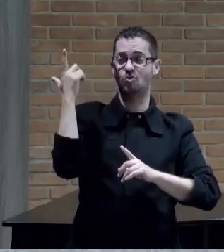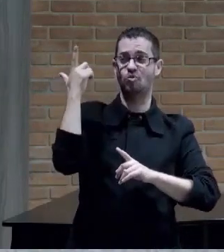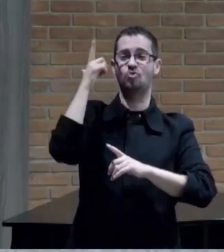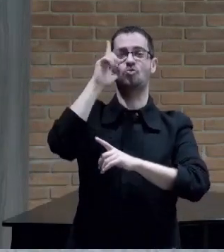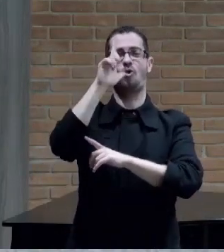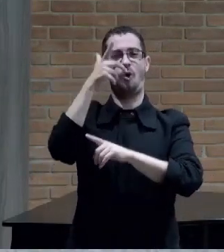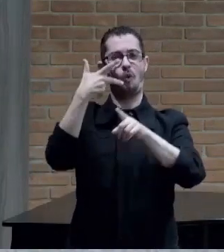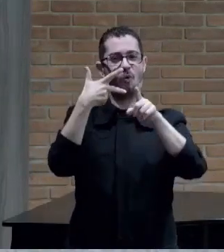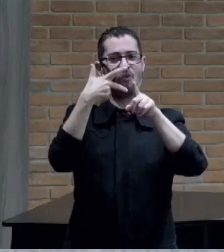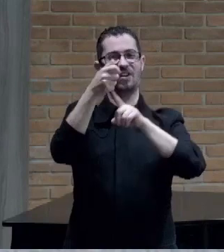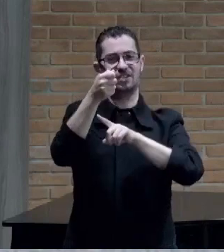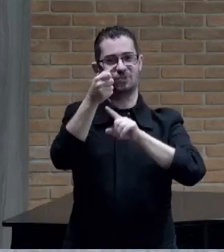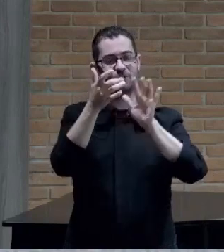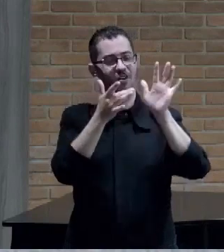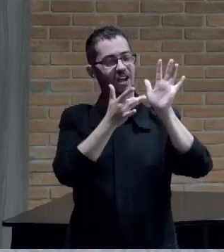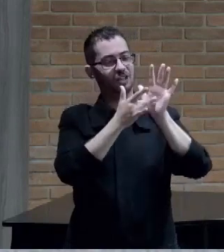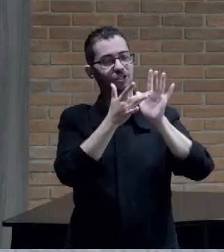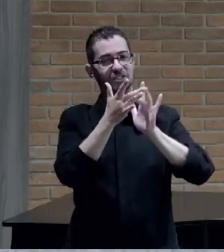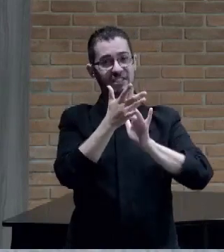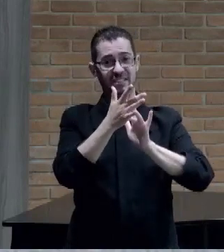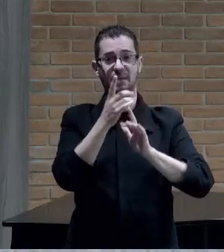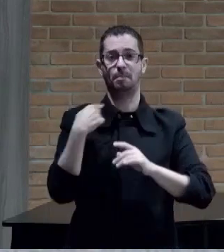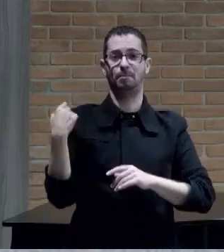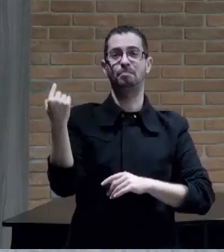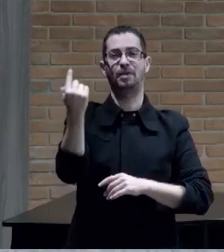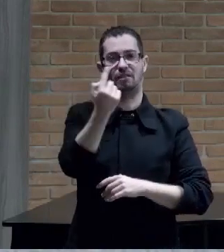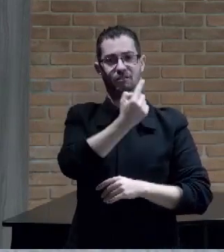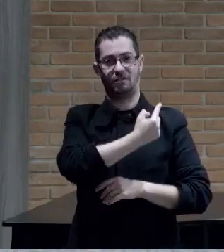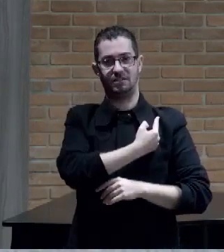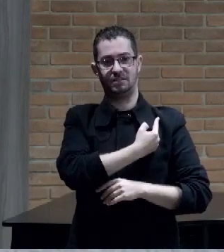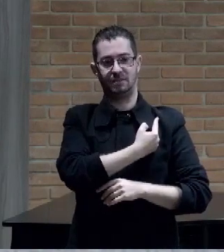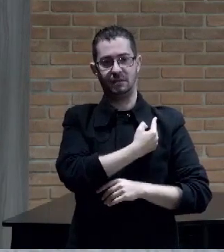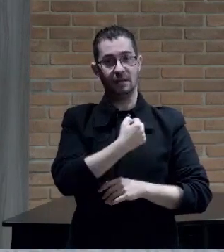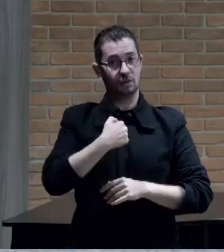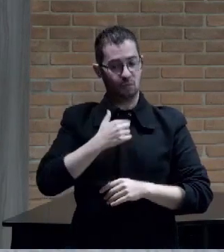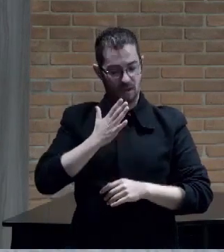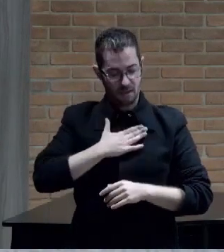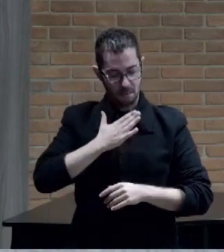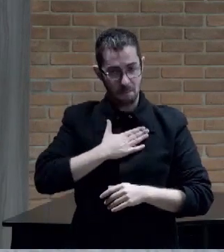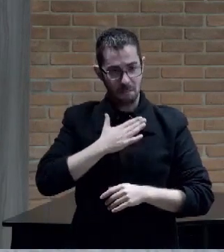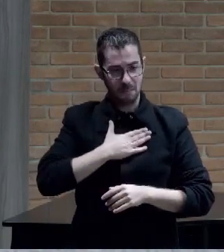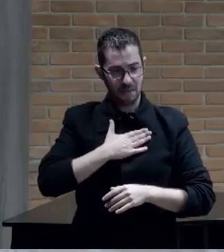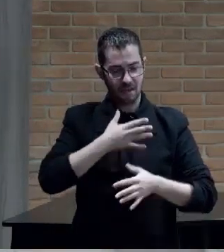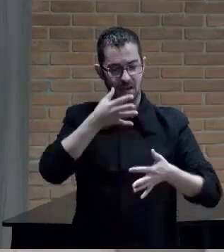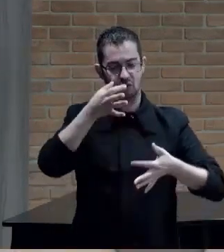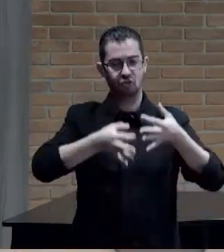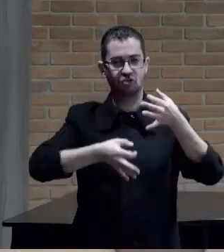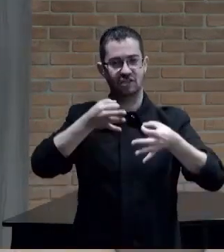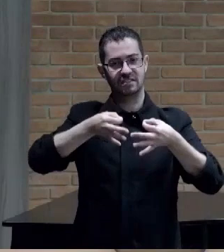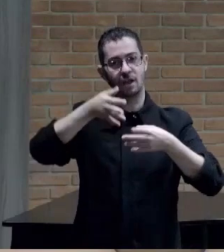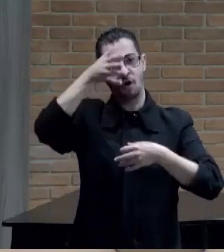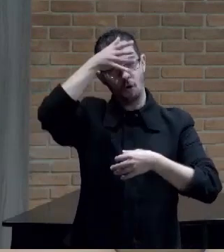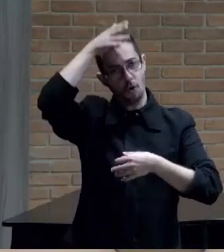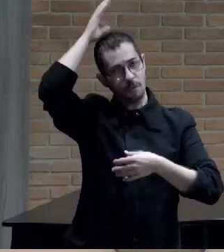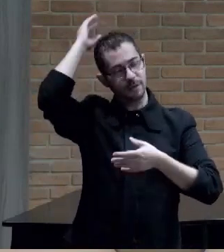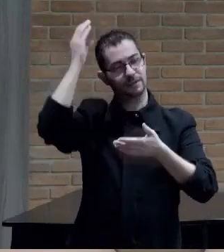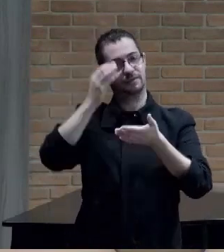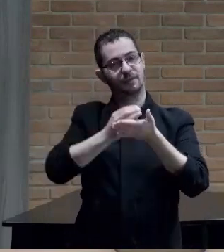justiça para nós. Não é nossa. Essa justiça não é nossa. Romanos